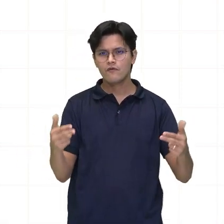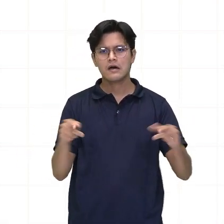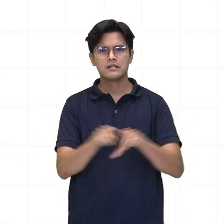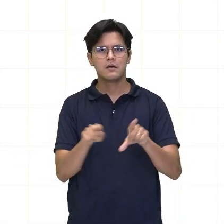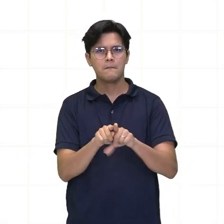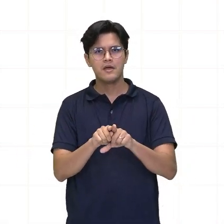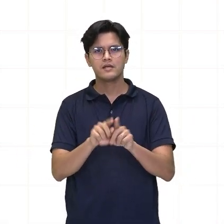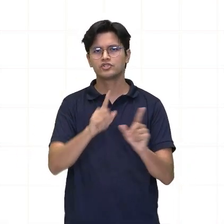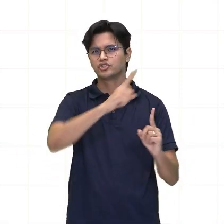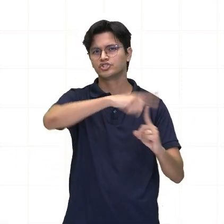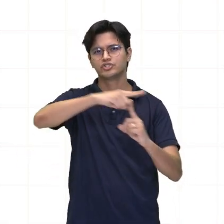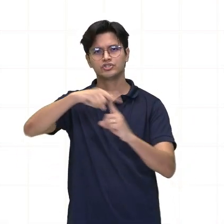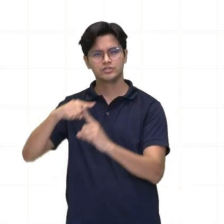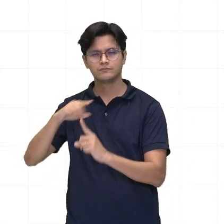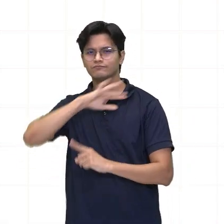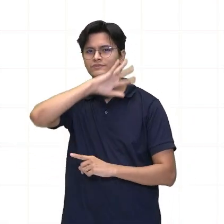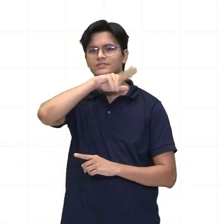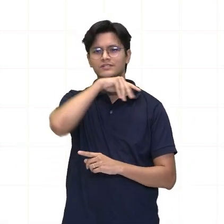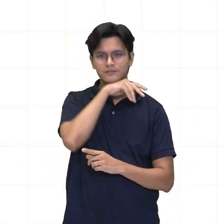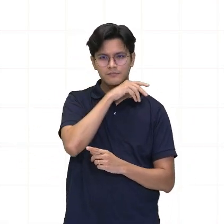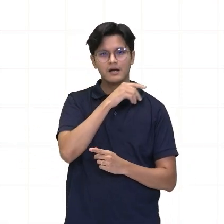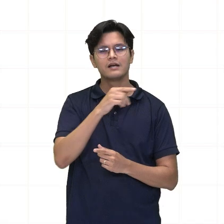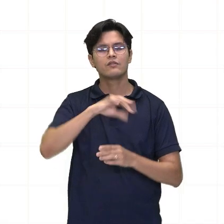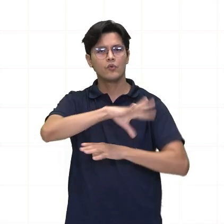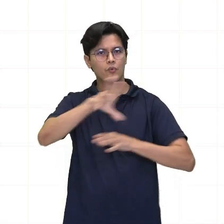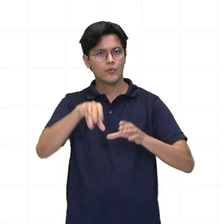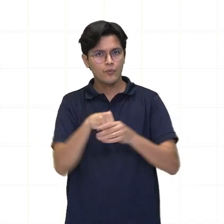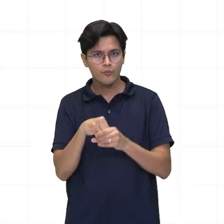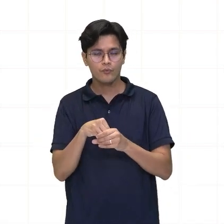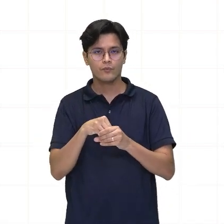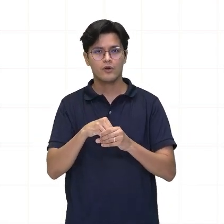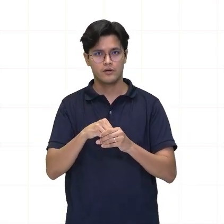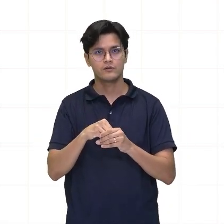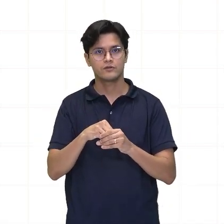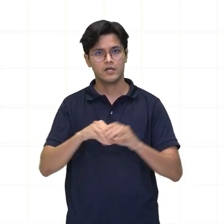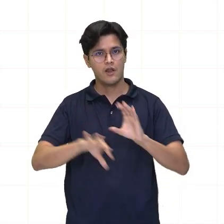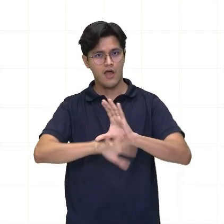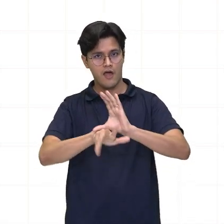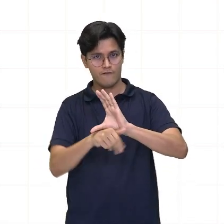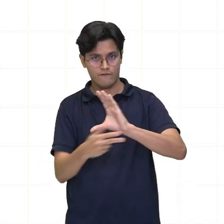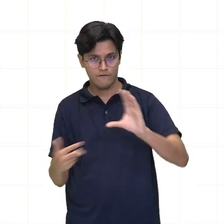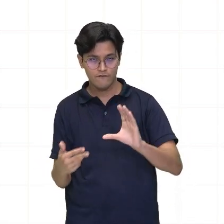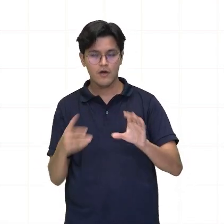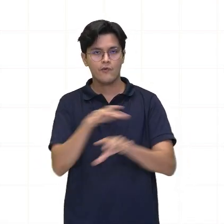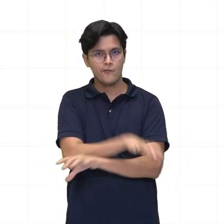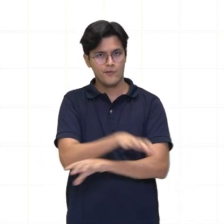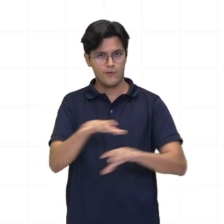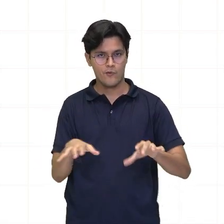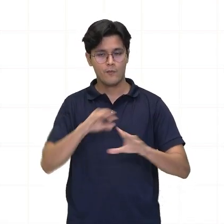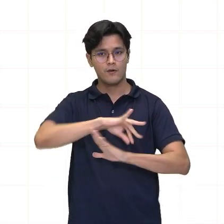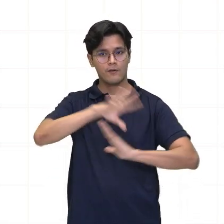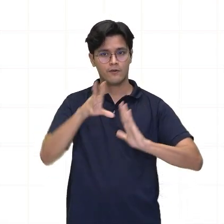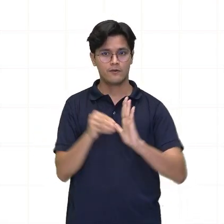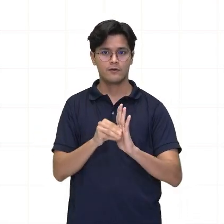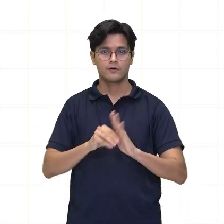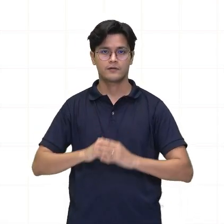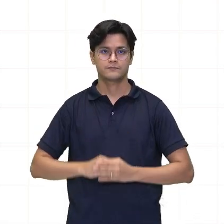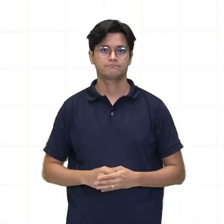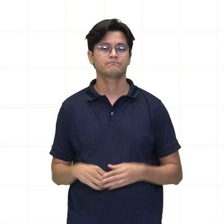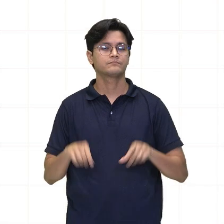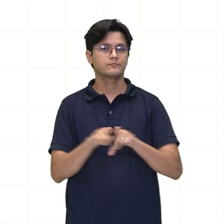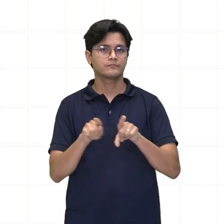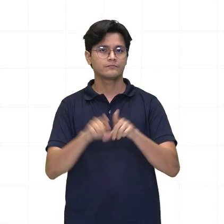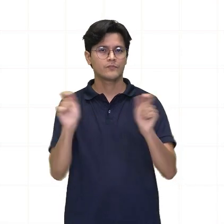espécies animais, né, que fazem parte, que habitam aí esse bioma. E a gente percebe também, gente,